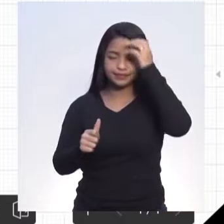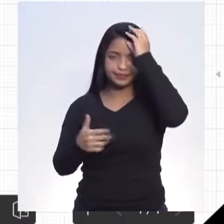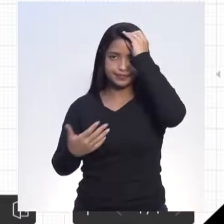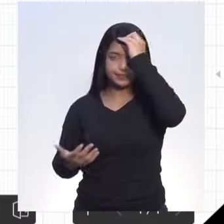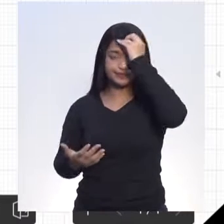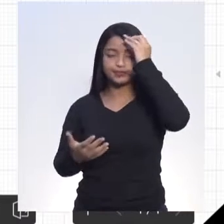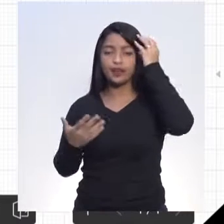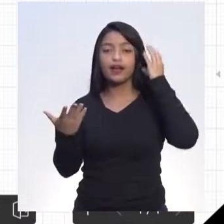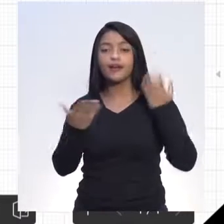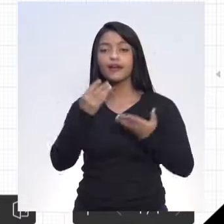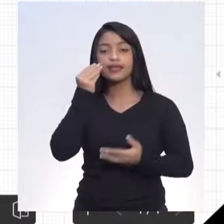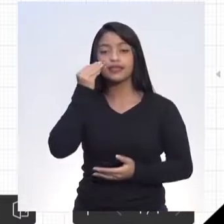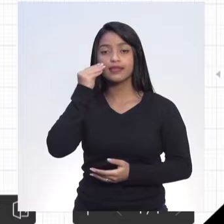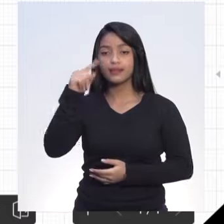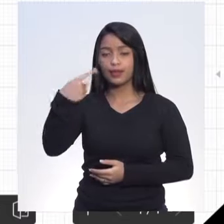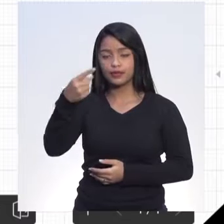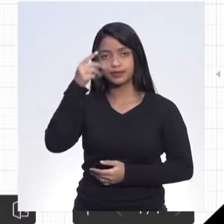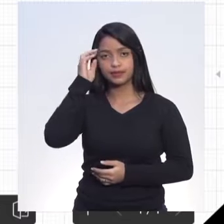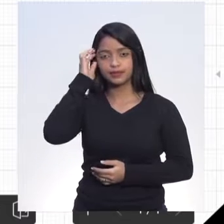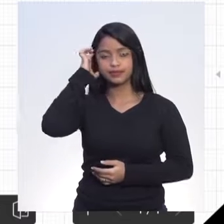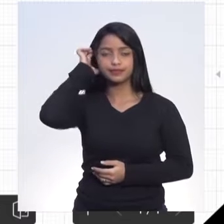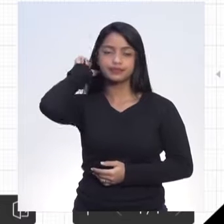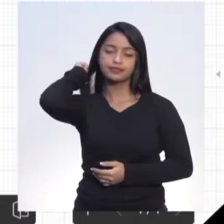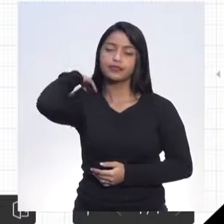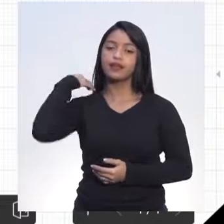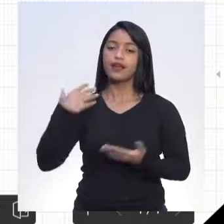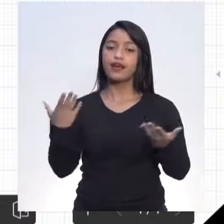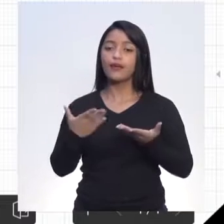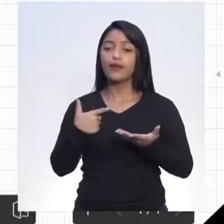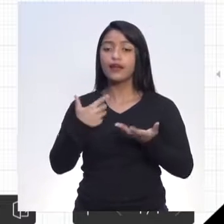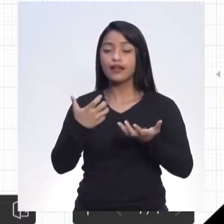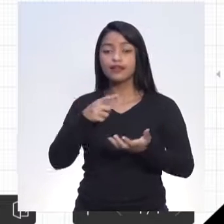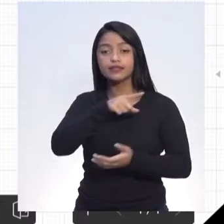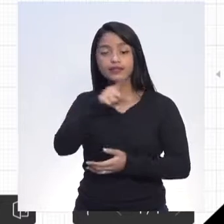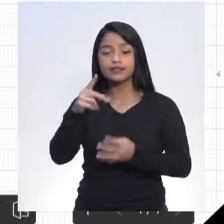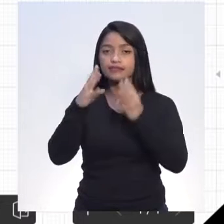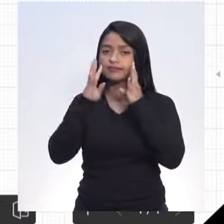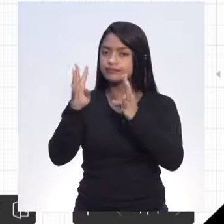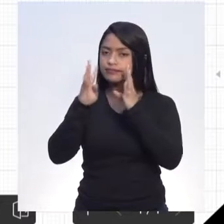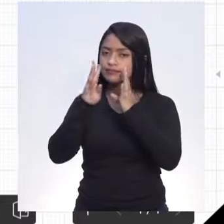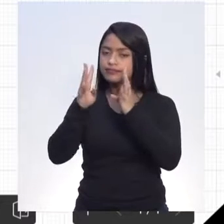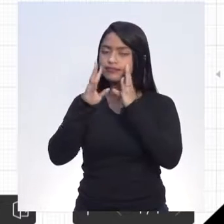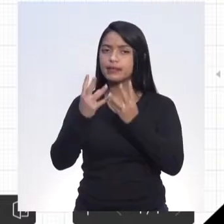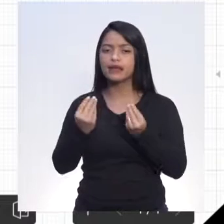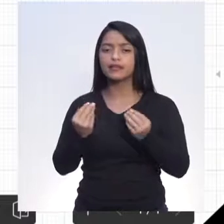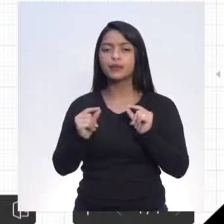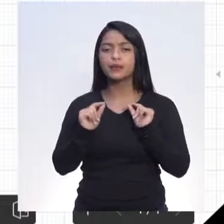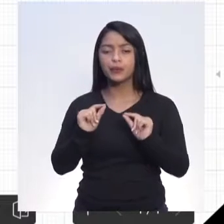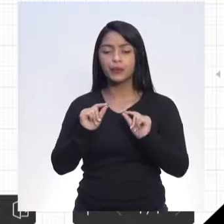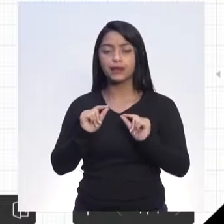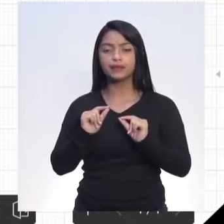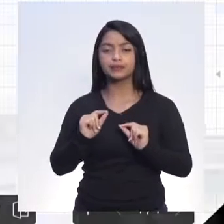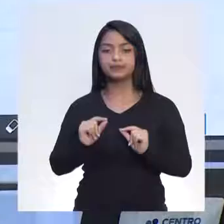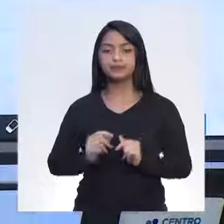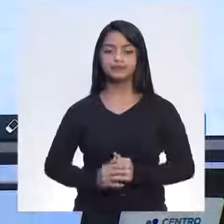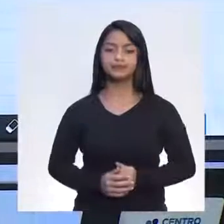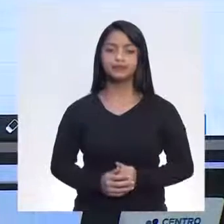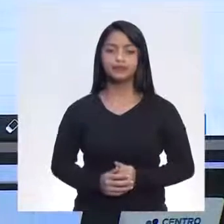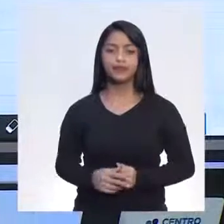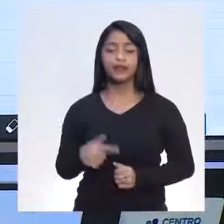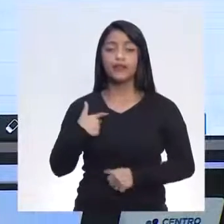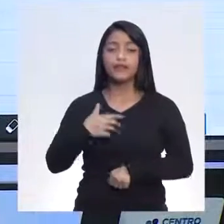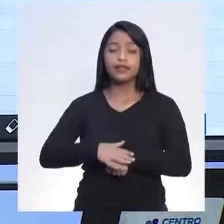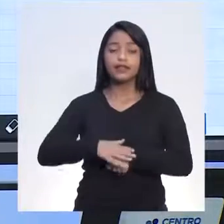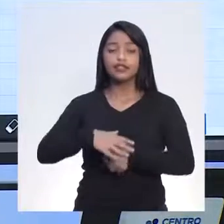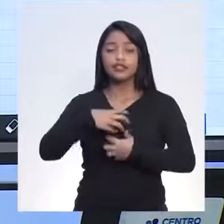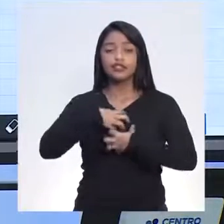tentar a próxima. Na próxima questão, eu quero que vocês observem bastante, que é o seguinte. Eu vou fazer duas formas